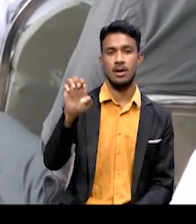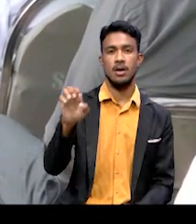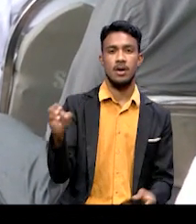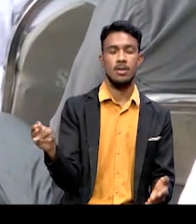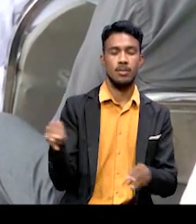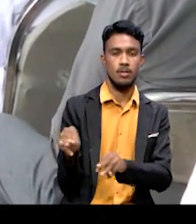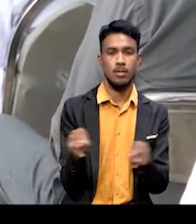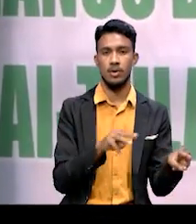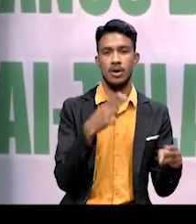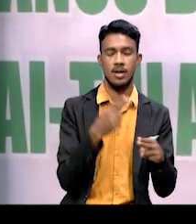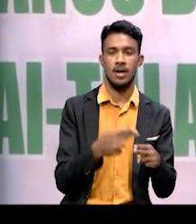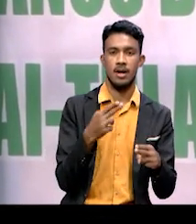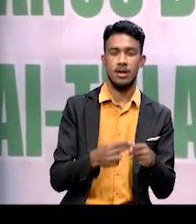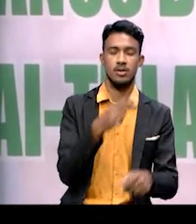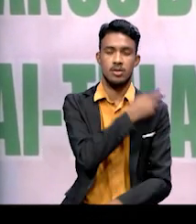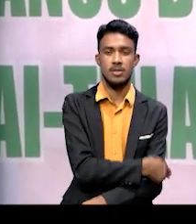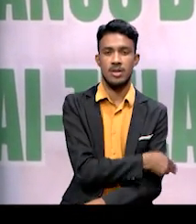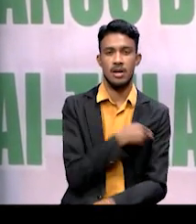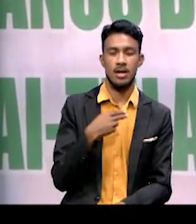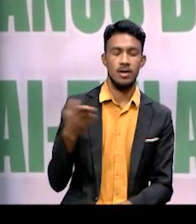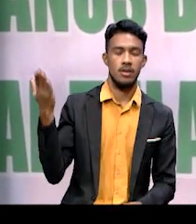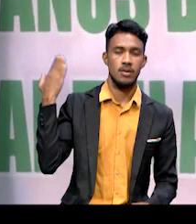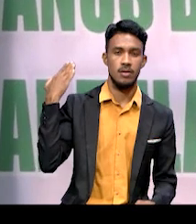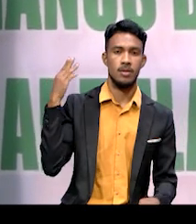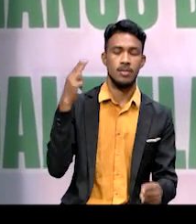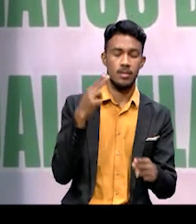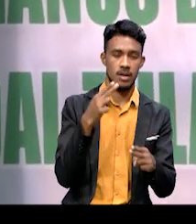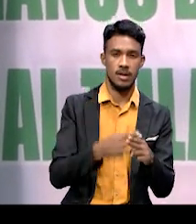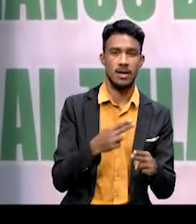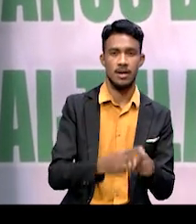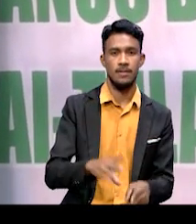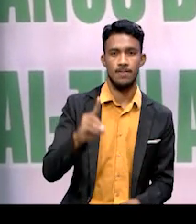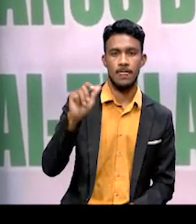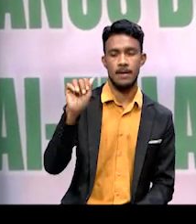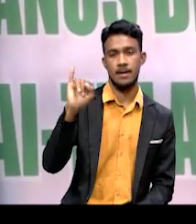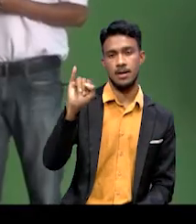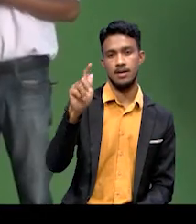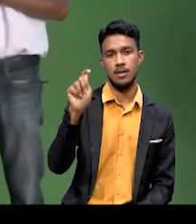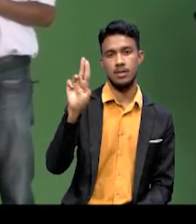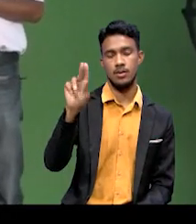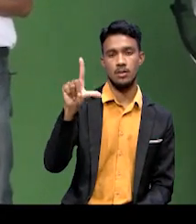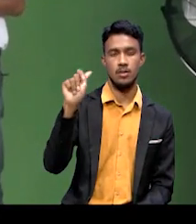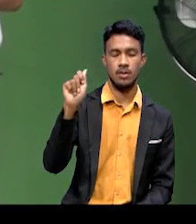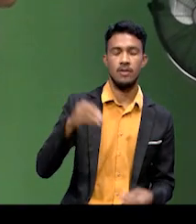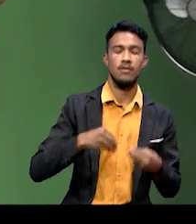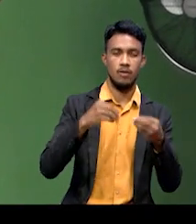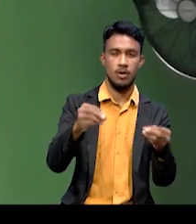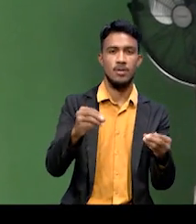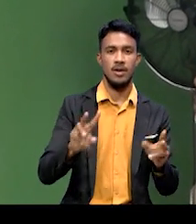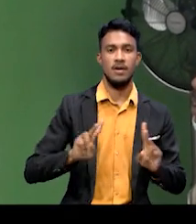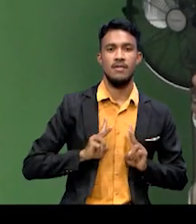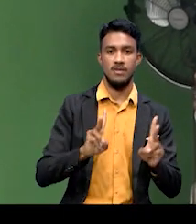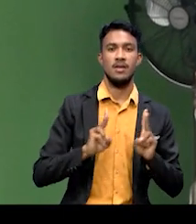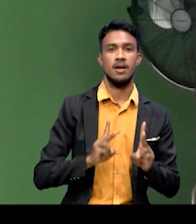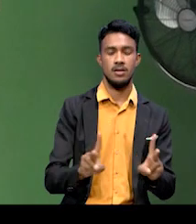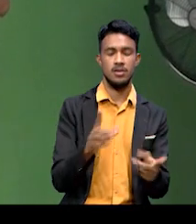Antigo Ria Mare ba Klinika David Alex Daitula, ho di entrega ba Conselho Veterano Combatentes Libertação Nacional, iha